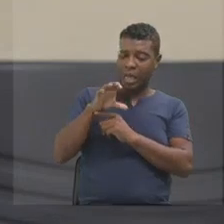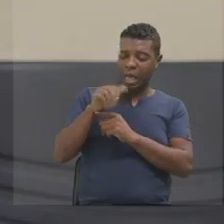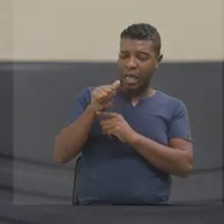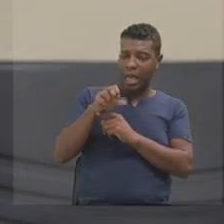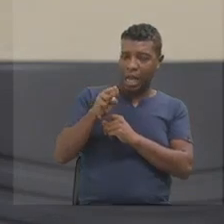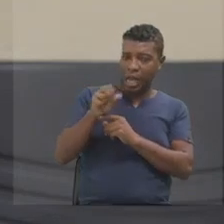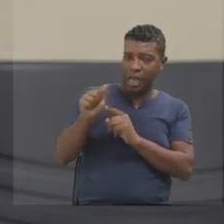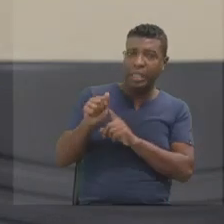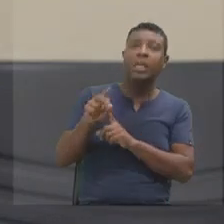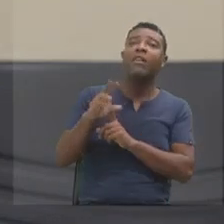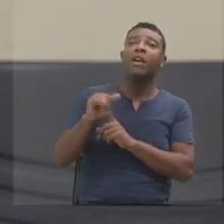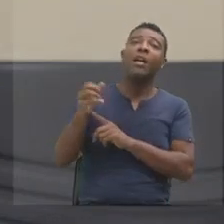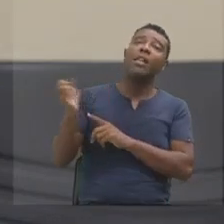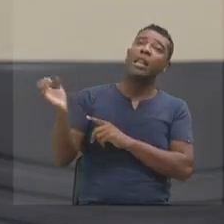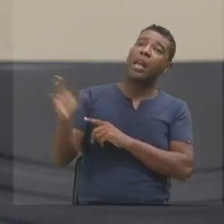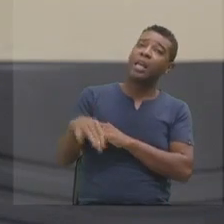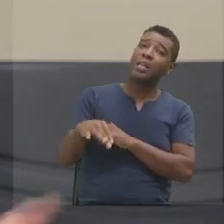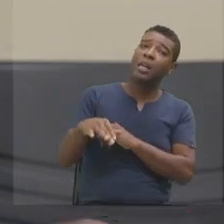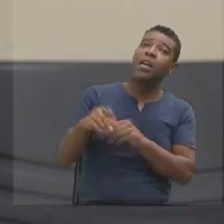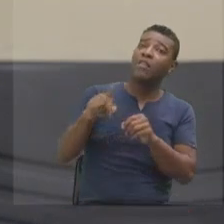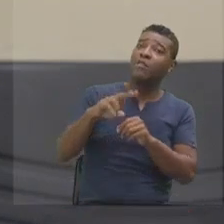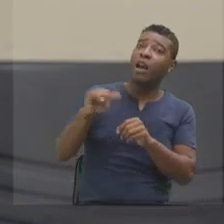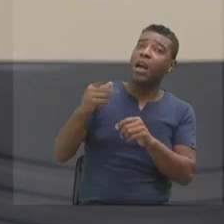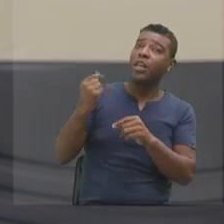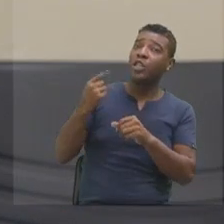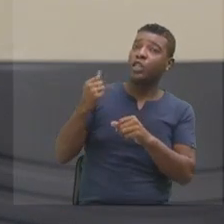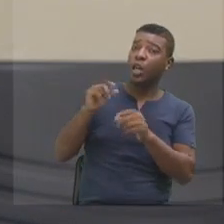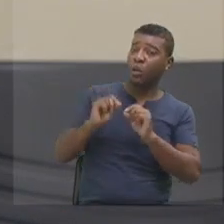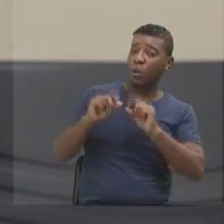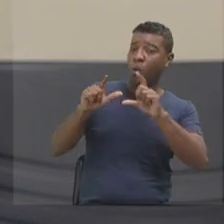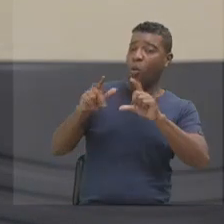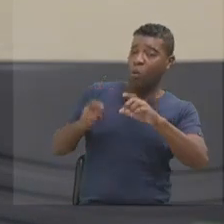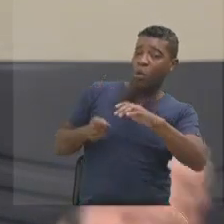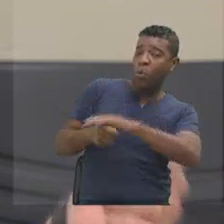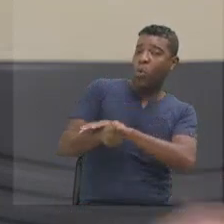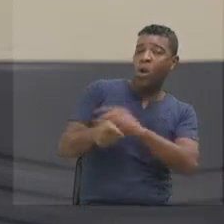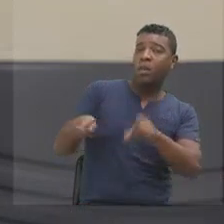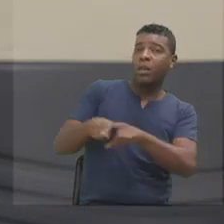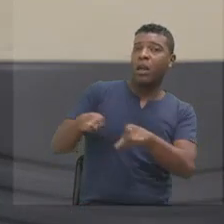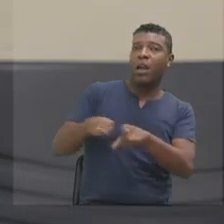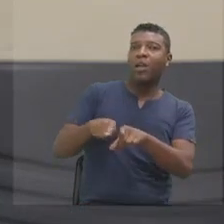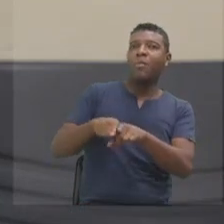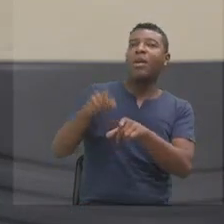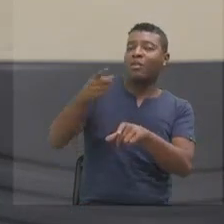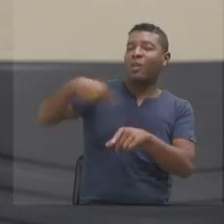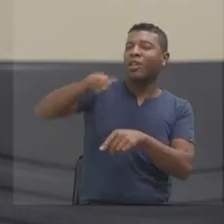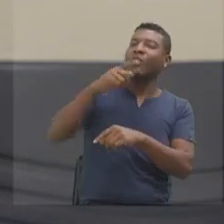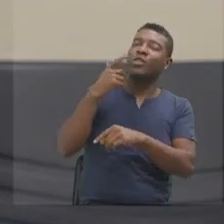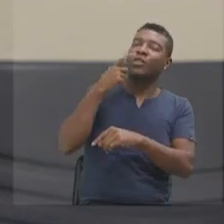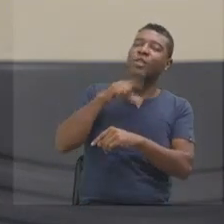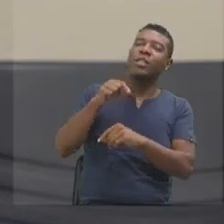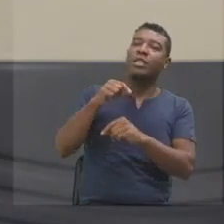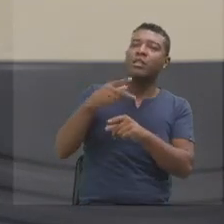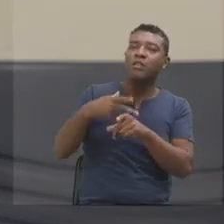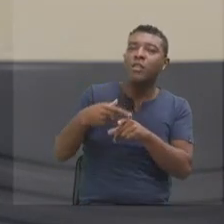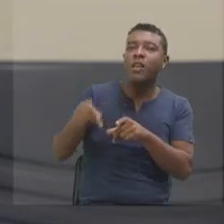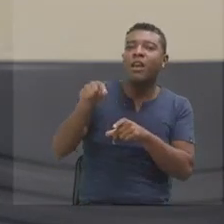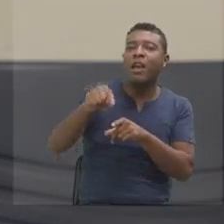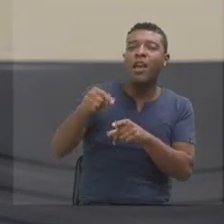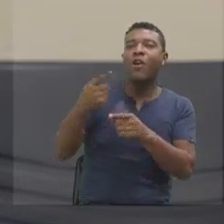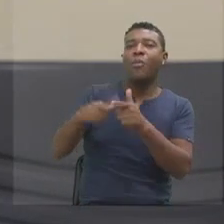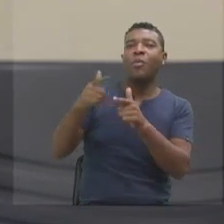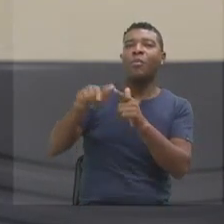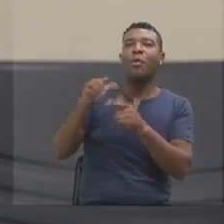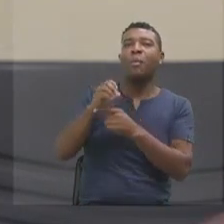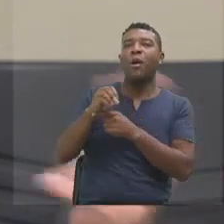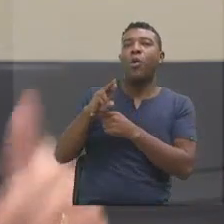para o novo valor nós vamos aumentaremos o recurso ortopedia especificamente para a gente vencer esse gargalo da ortopedia que é